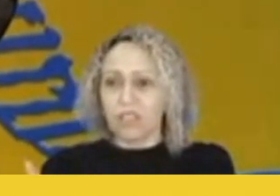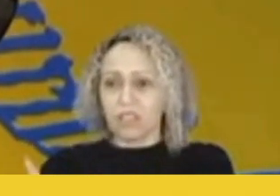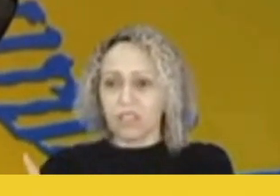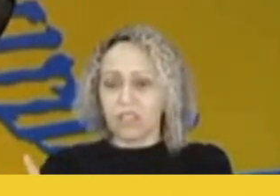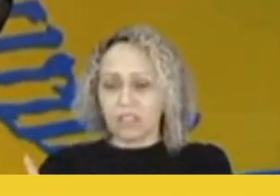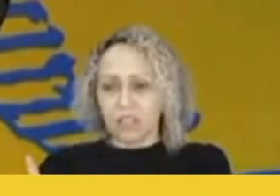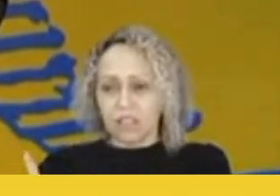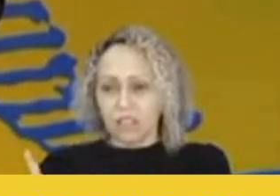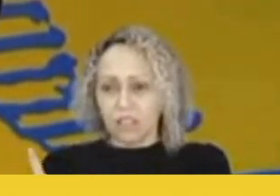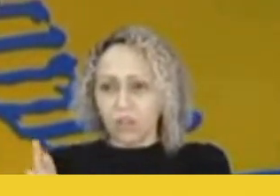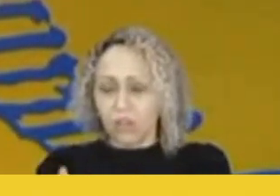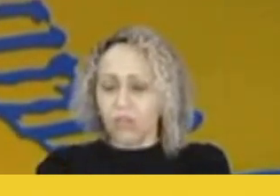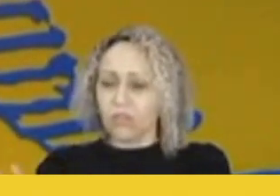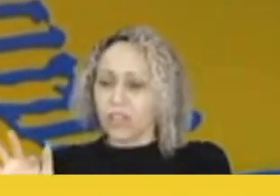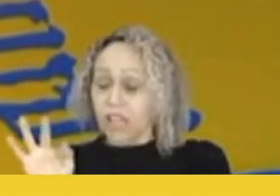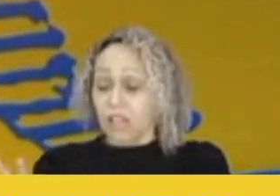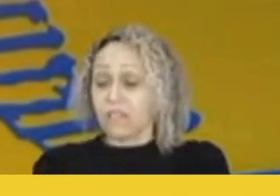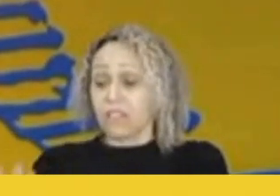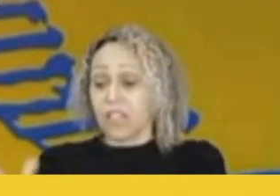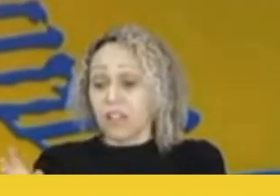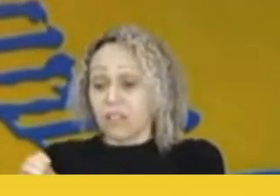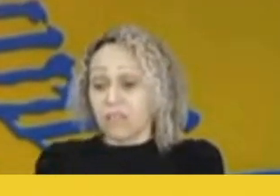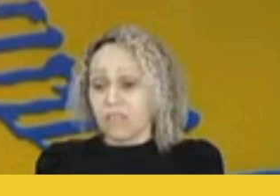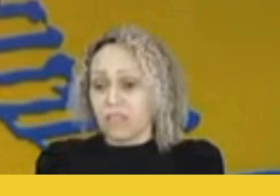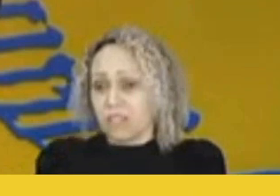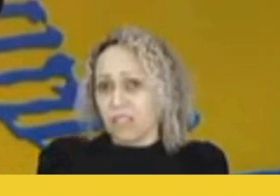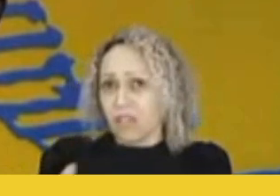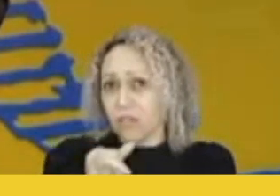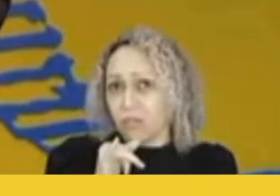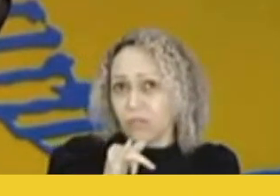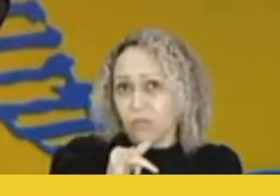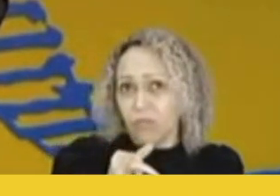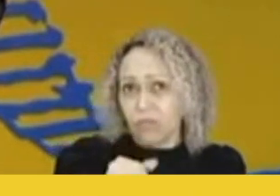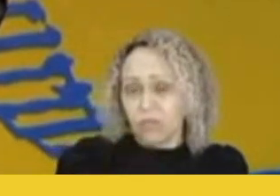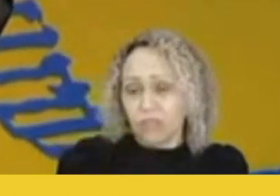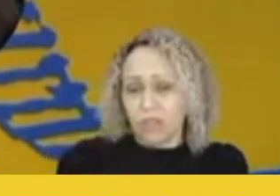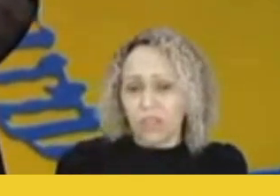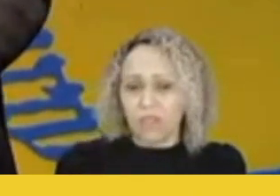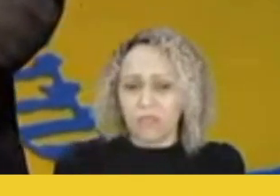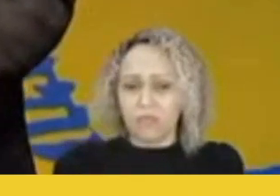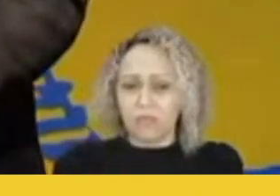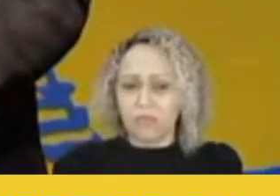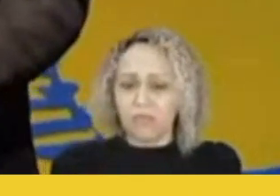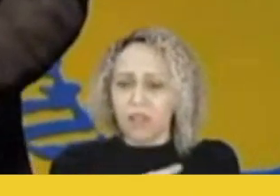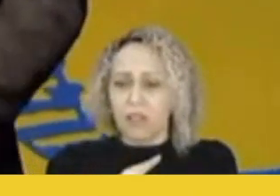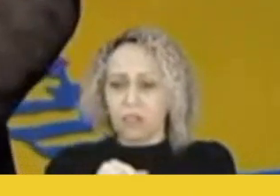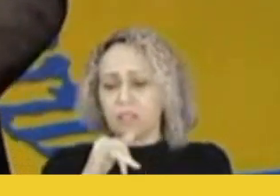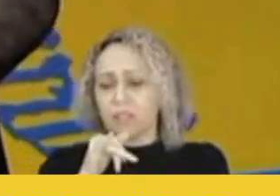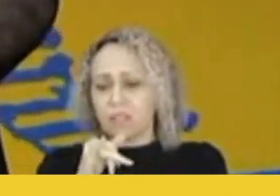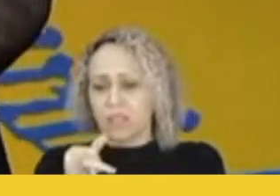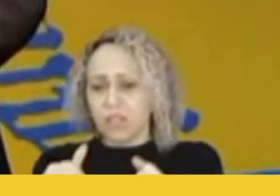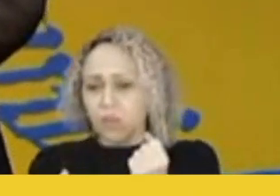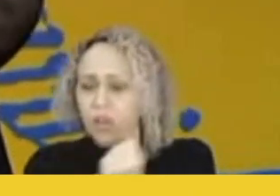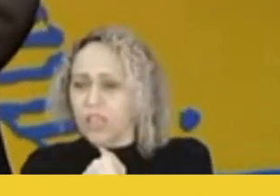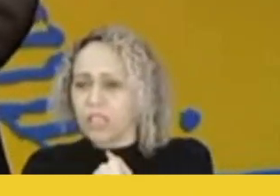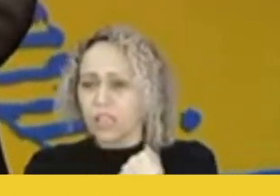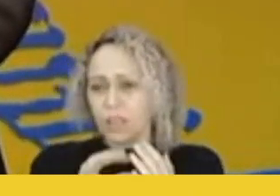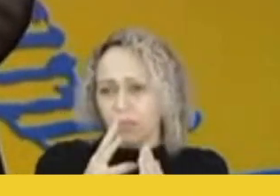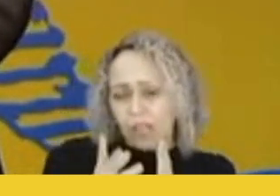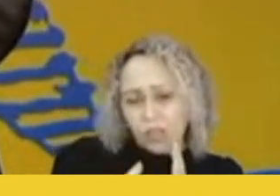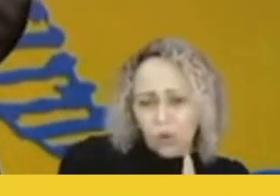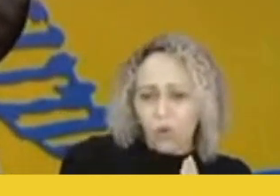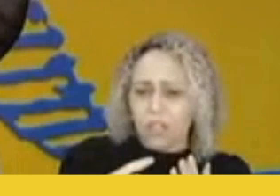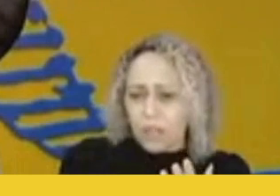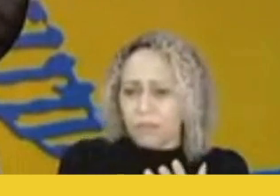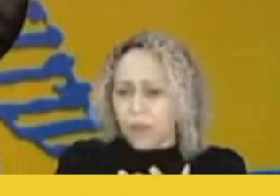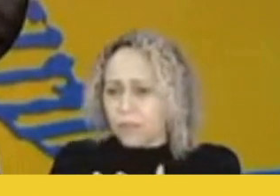de essenciais, para todas as pessoas, como passaporte, e para o país. Há exemplo da segurança na Amazônia, com todas as